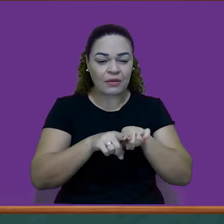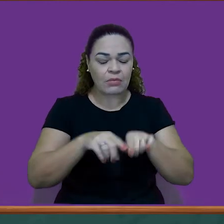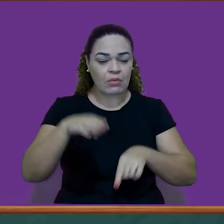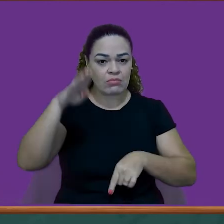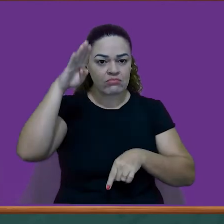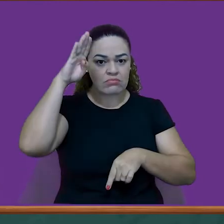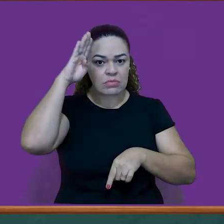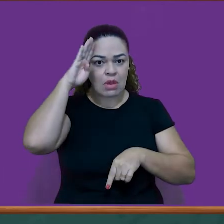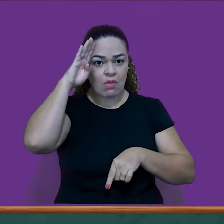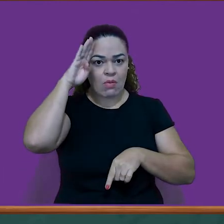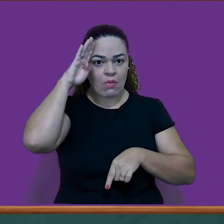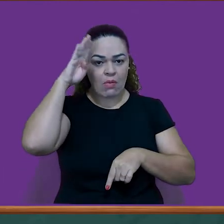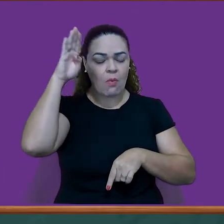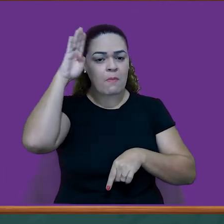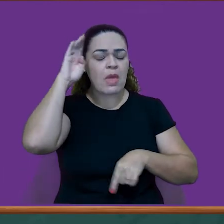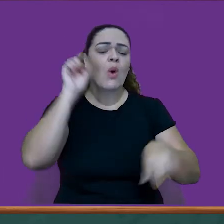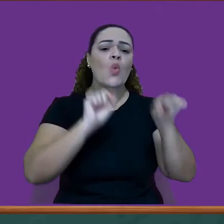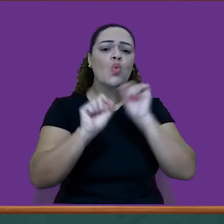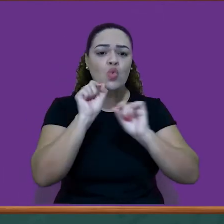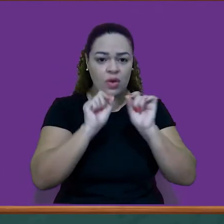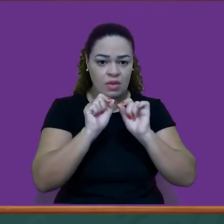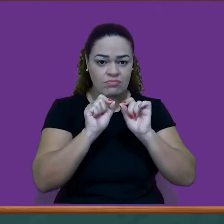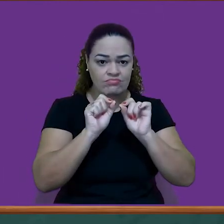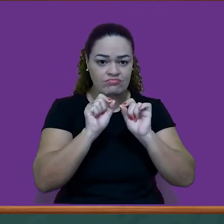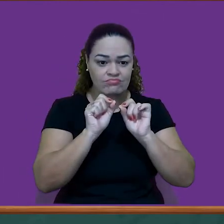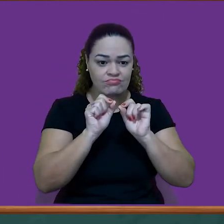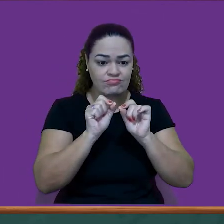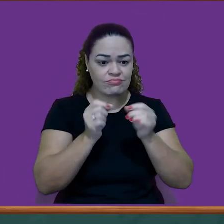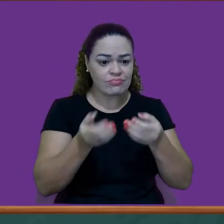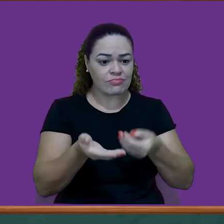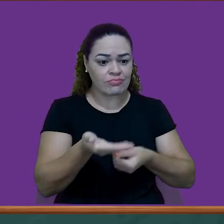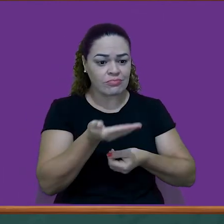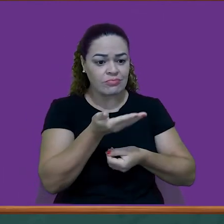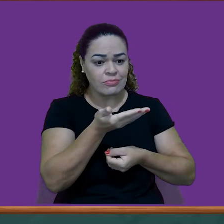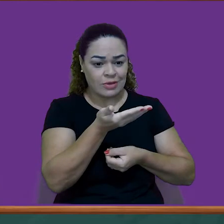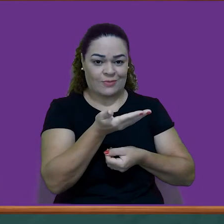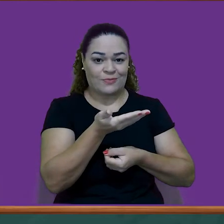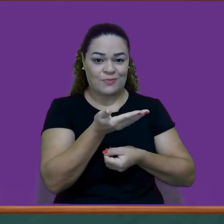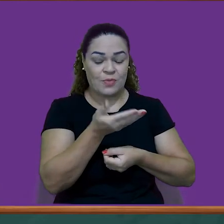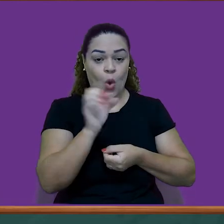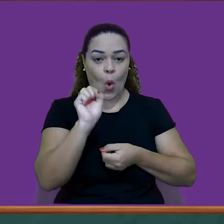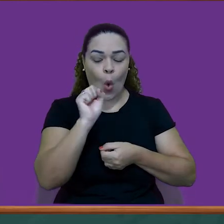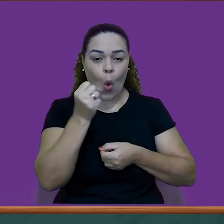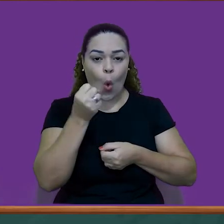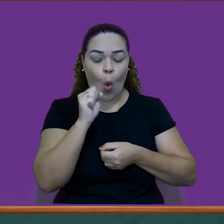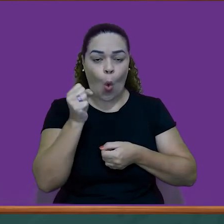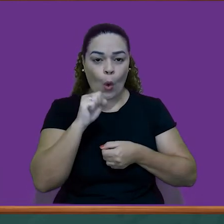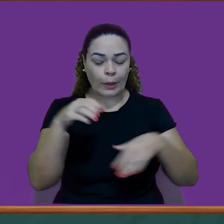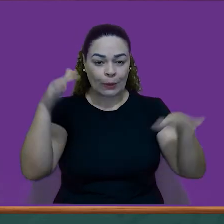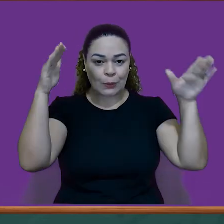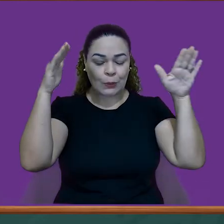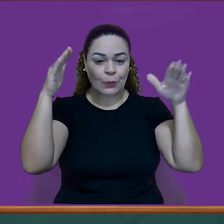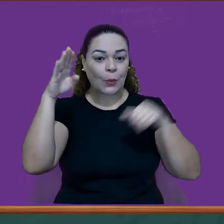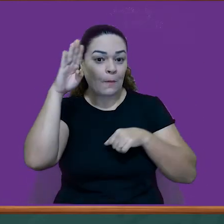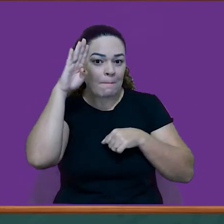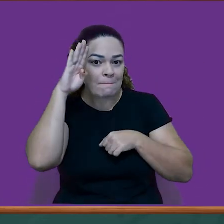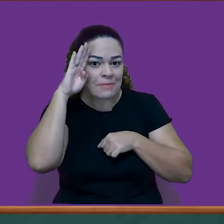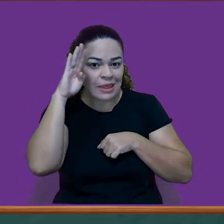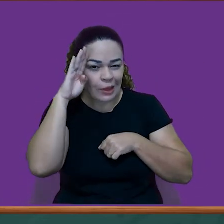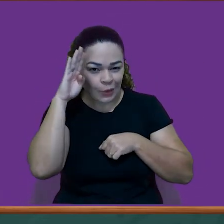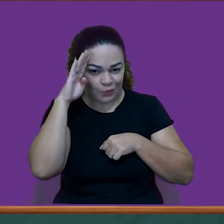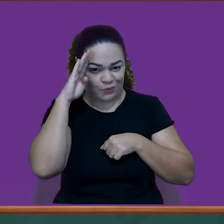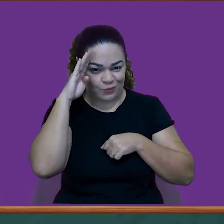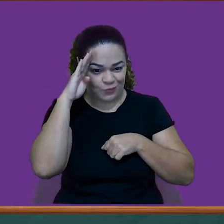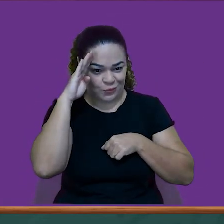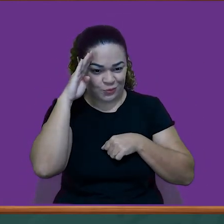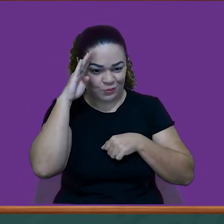peões, eles vão completar a fileira 2. Então, nós temos 8 peões na fileira 2. E